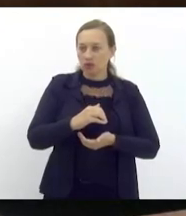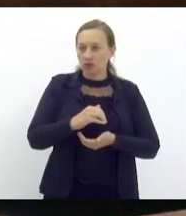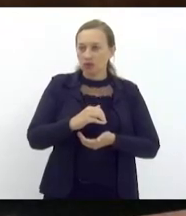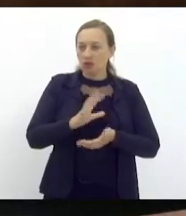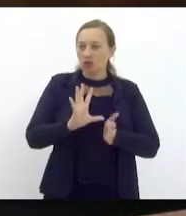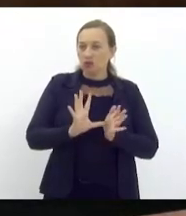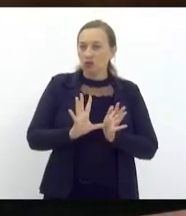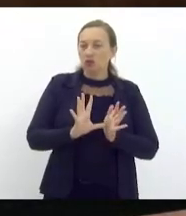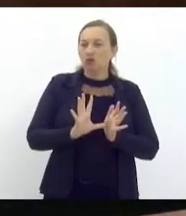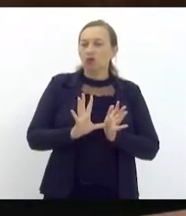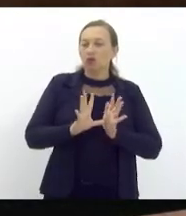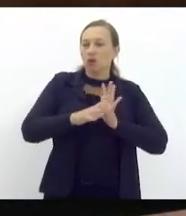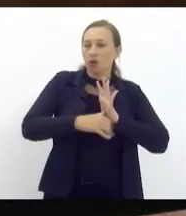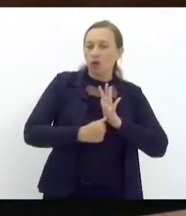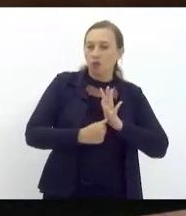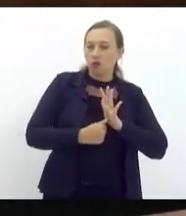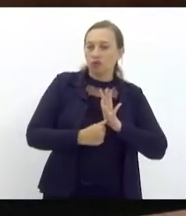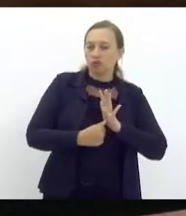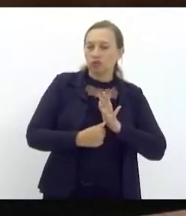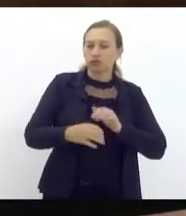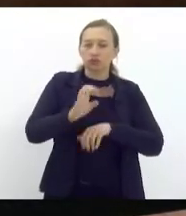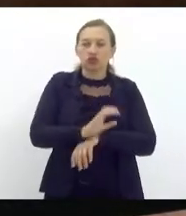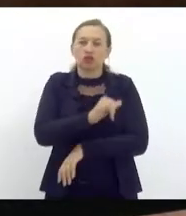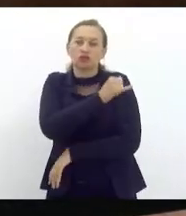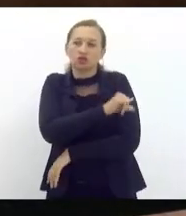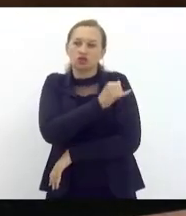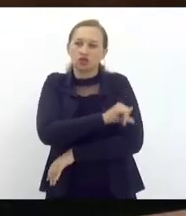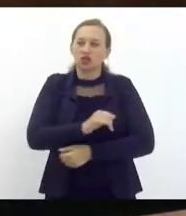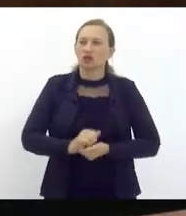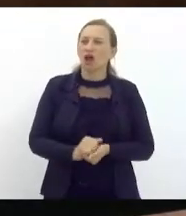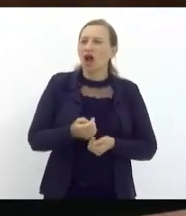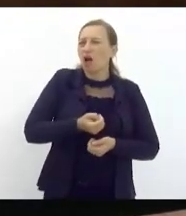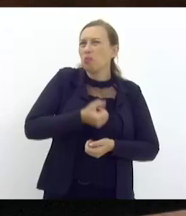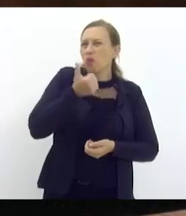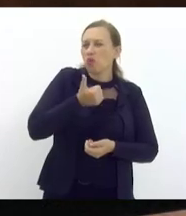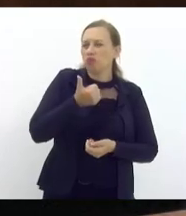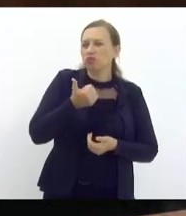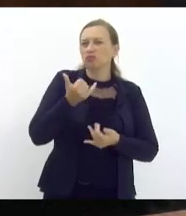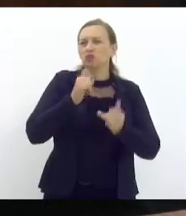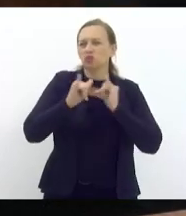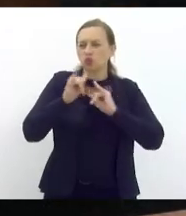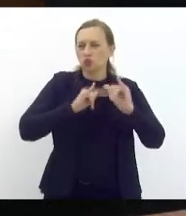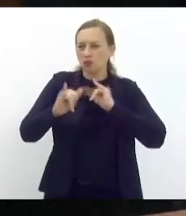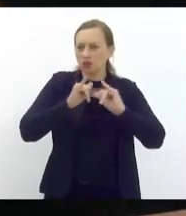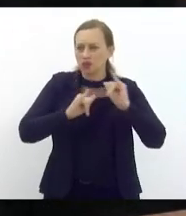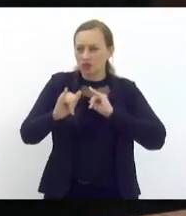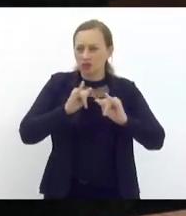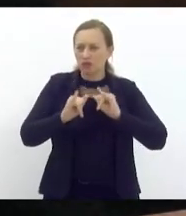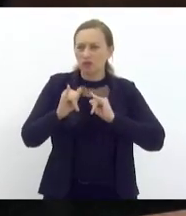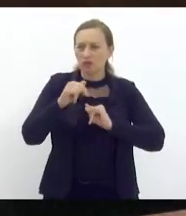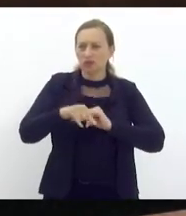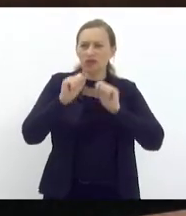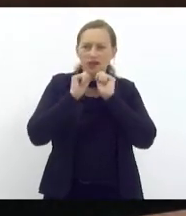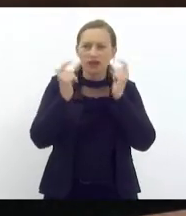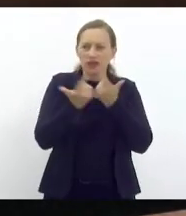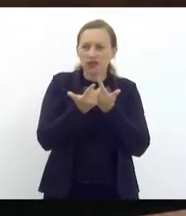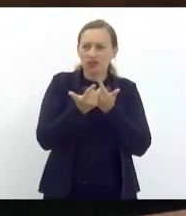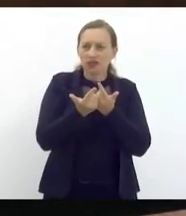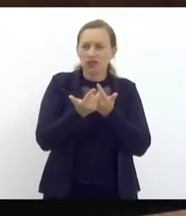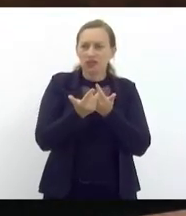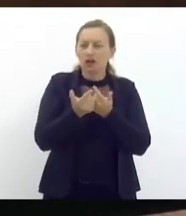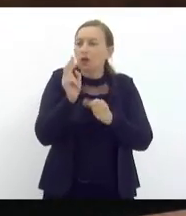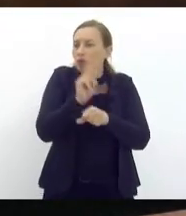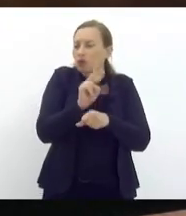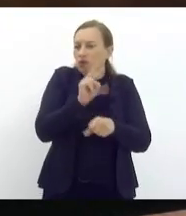tempo nós trouxemos uma matéria aqui para Assembleia Legislativa é visando blindar né os idosos